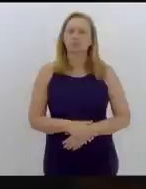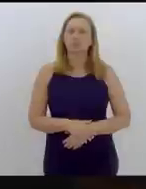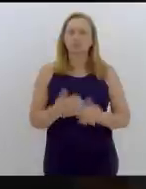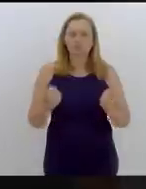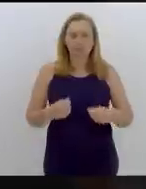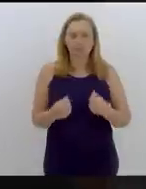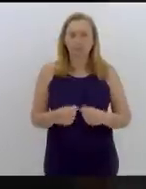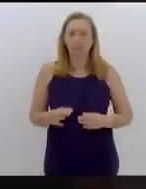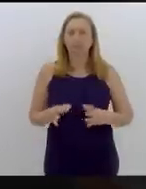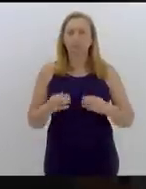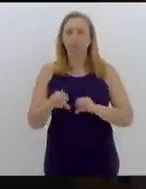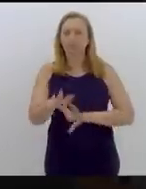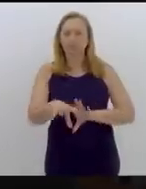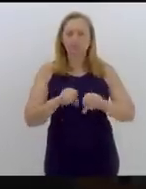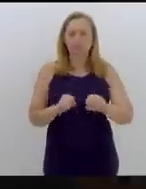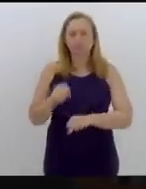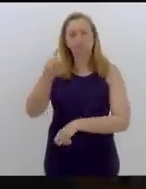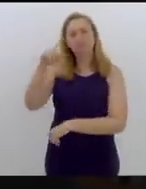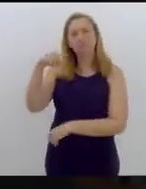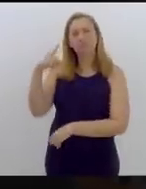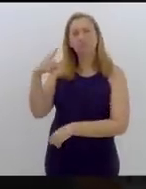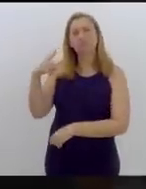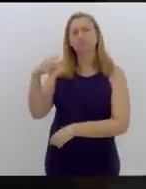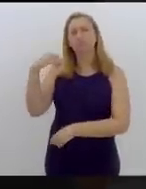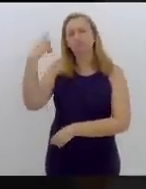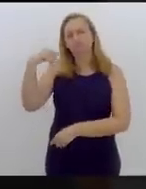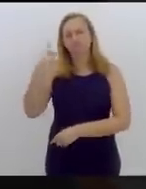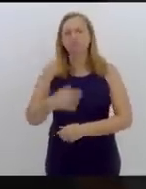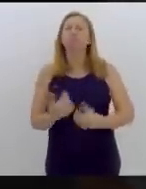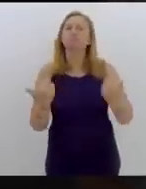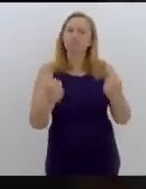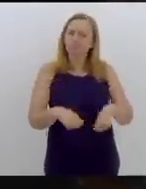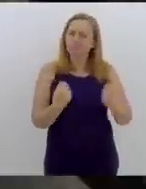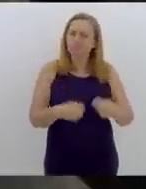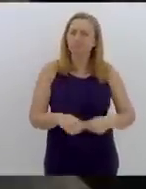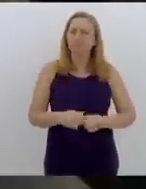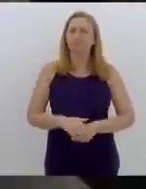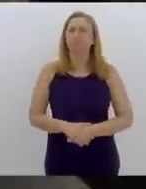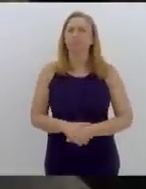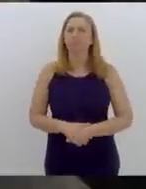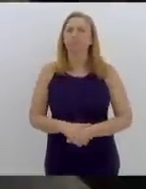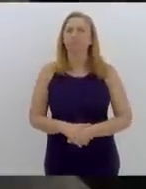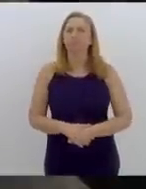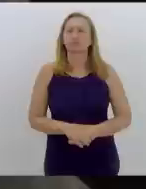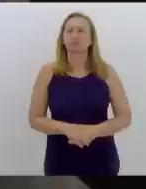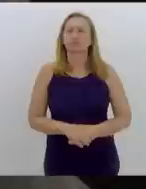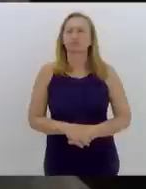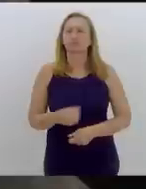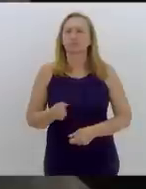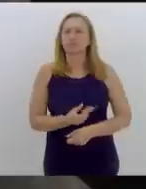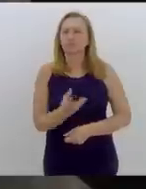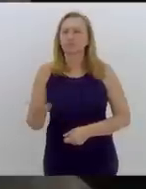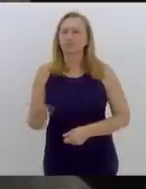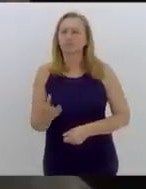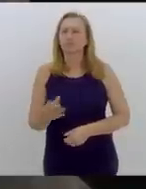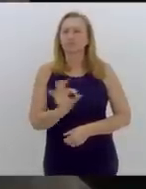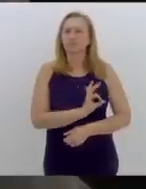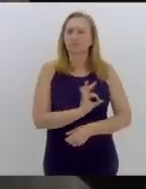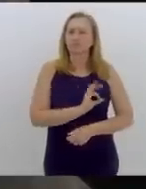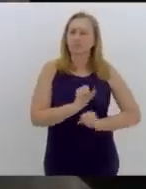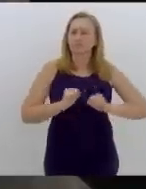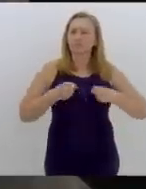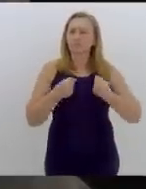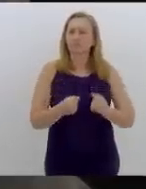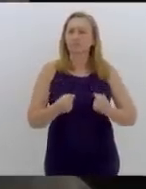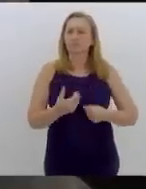seja a formação em Direito a gente precisa aumentar a quantidade de policiais dedicados a